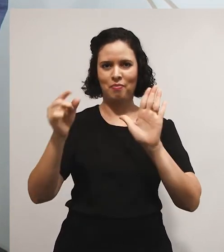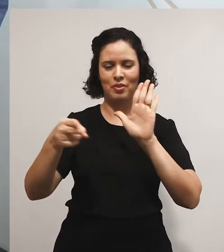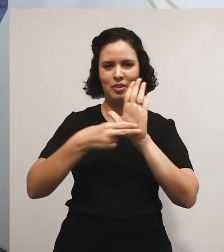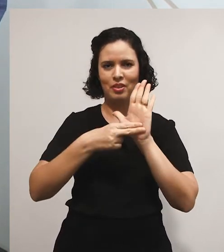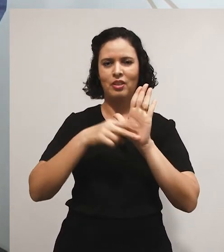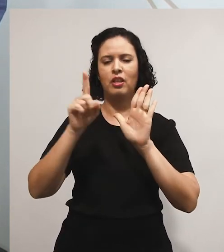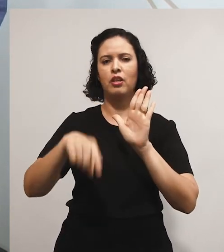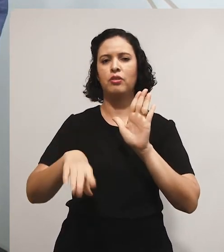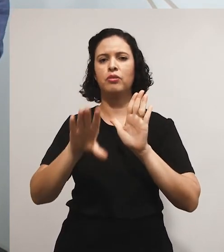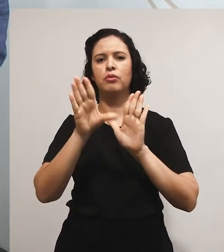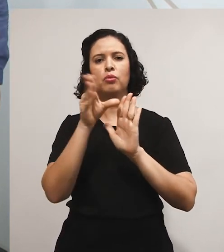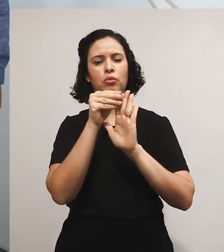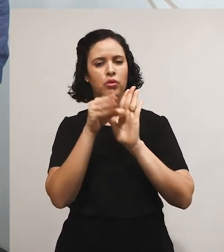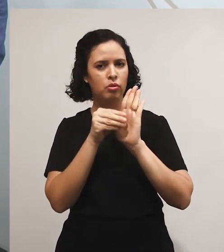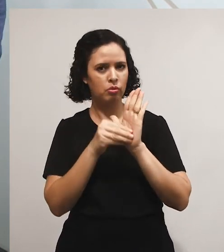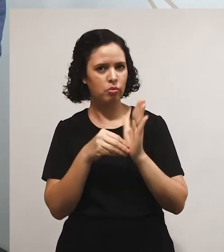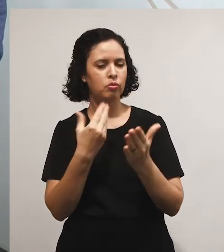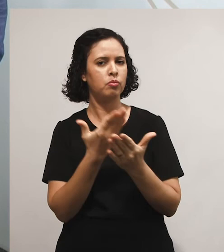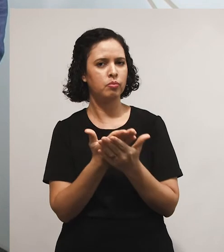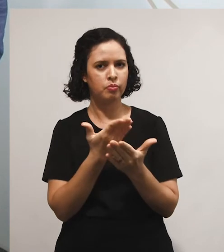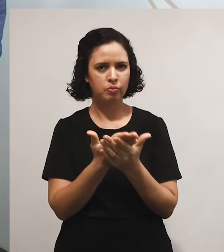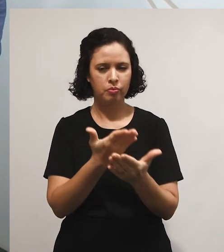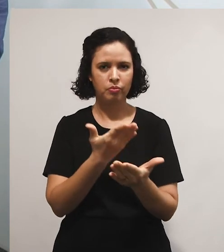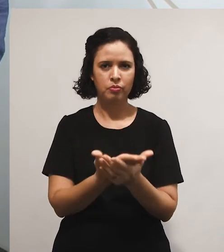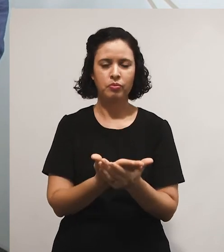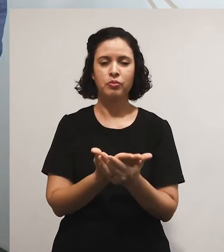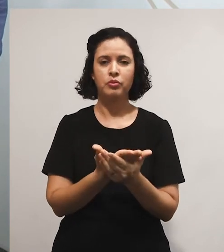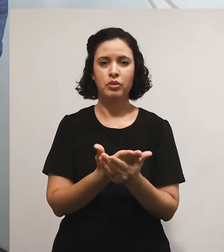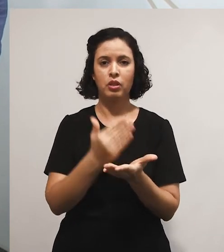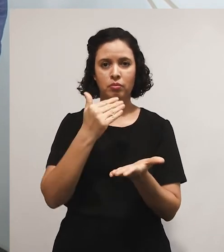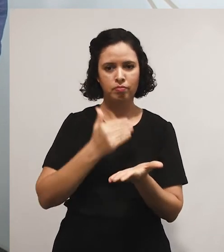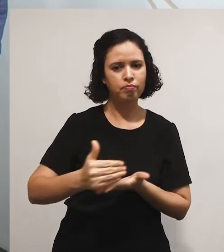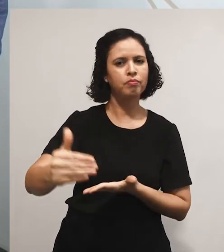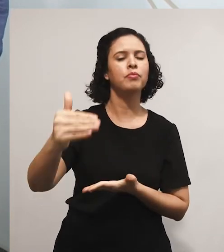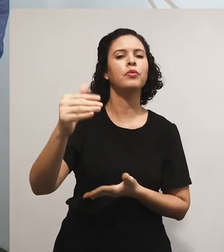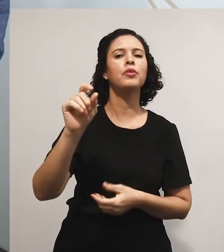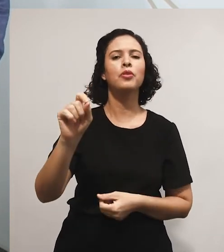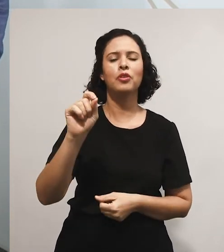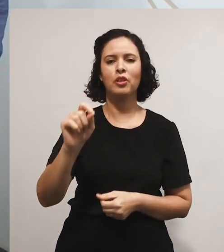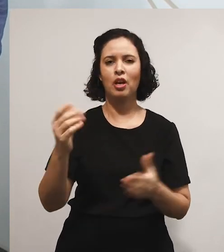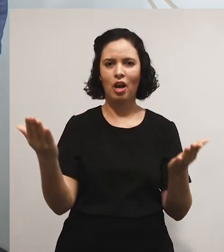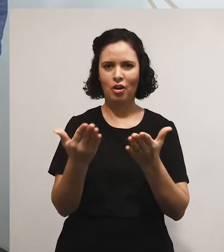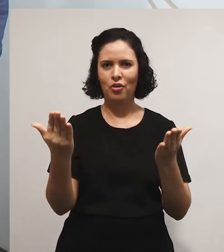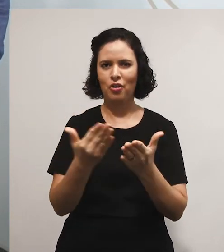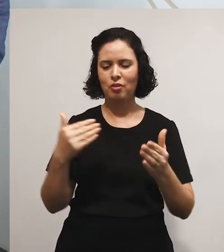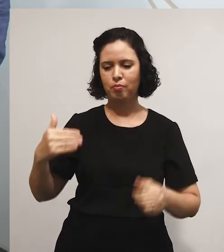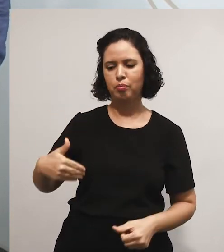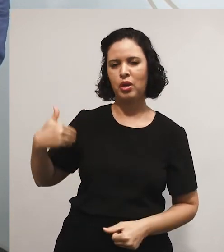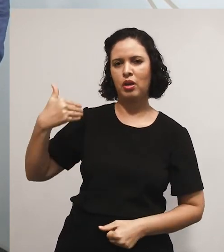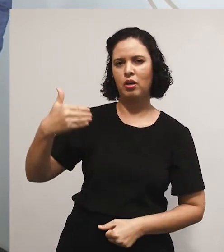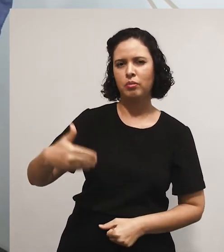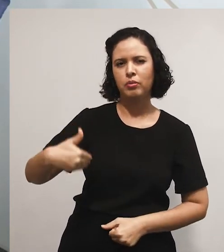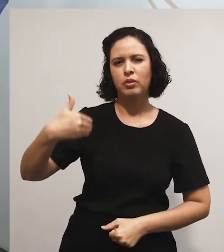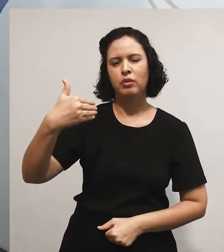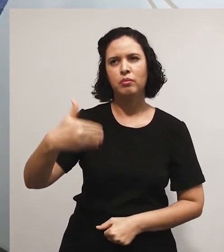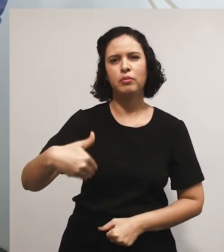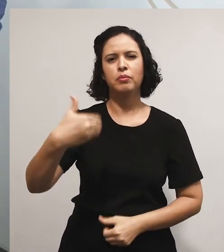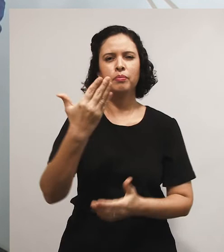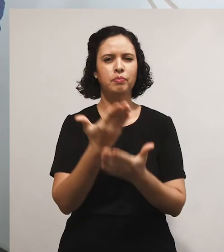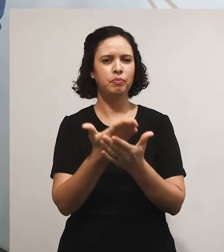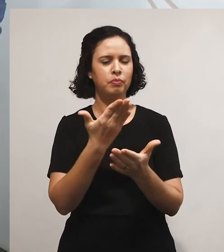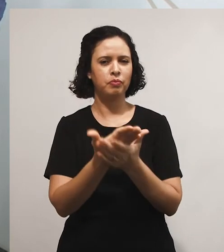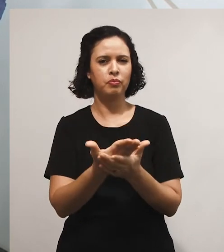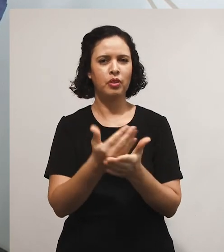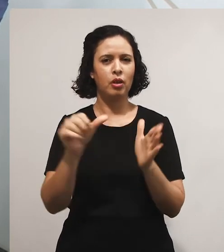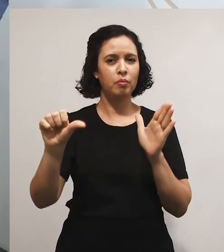nossos conteúdos que nós vamos trabalhar e a partir daqui nós vamos agora avançar para a